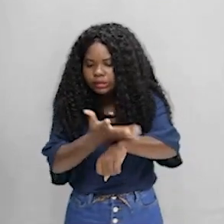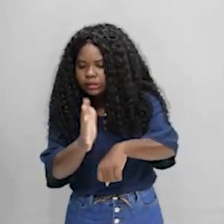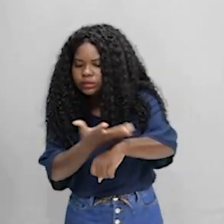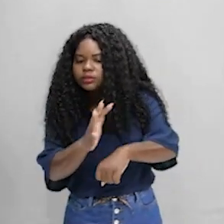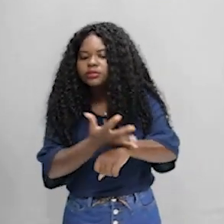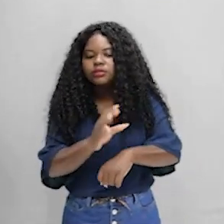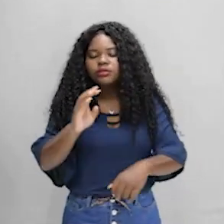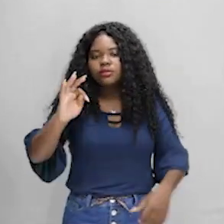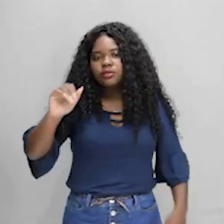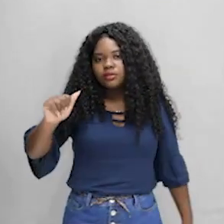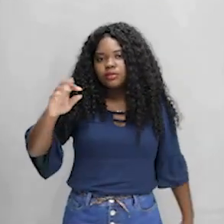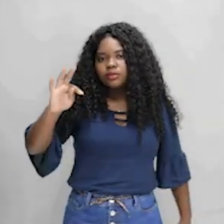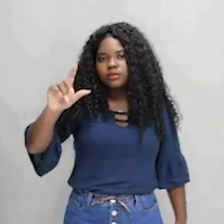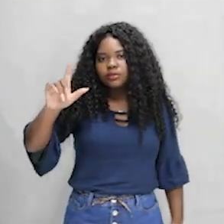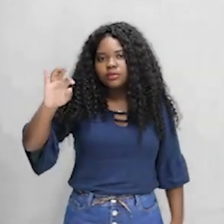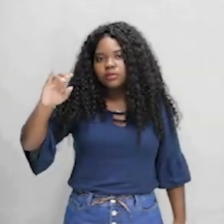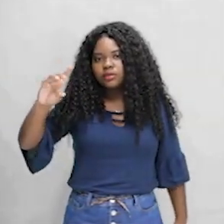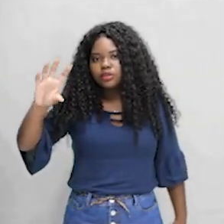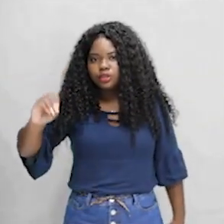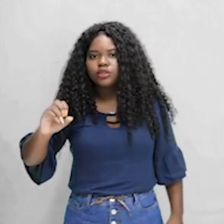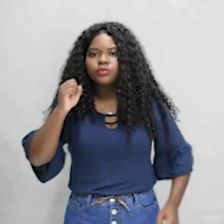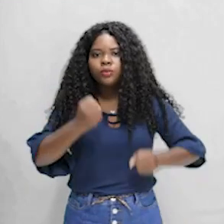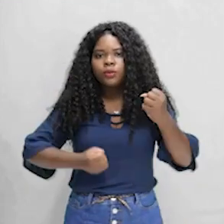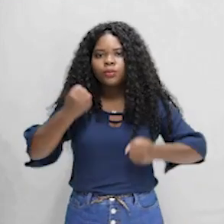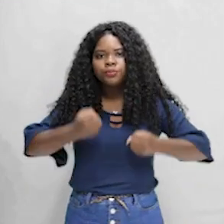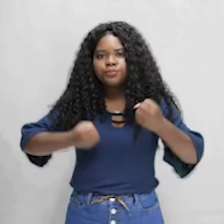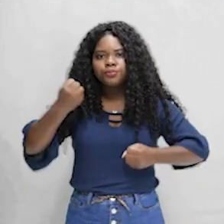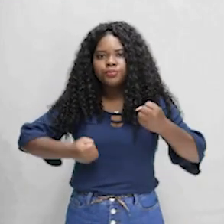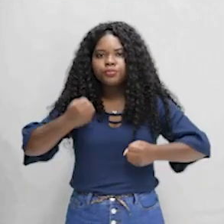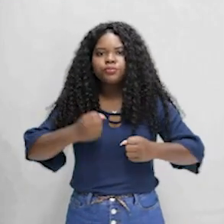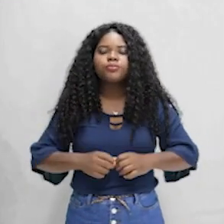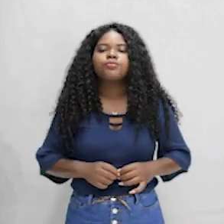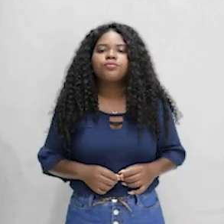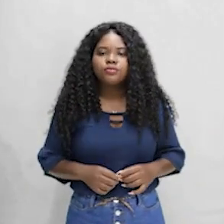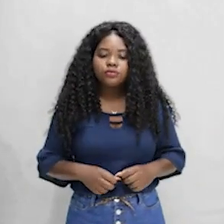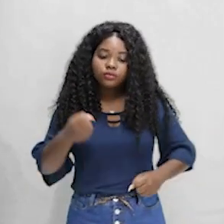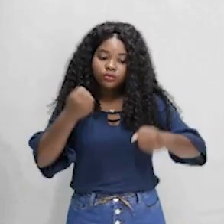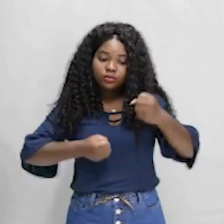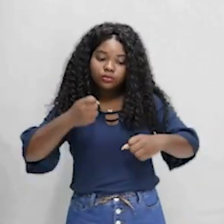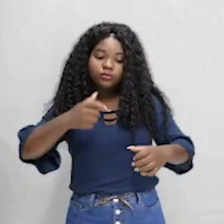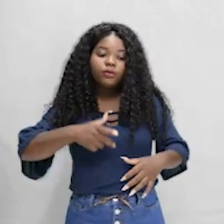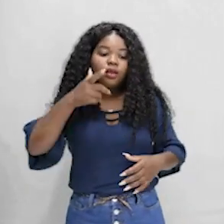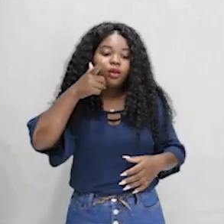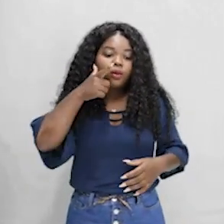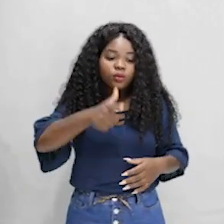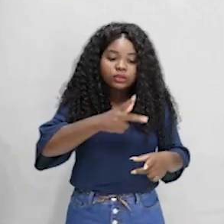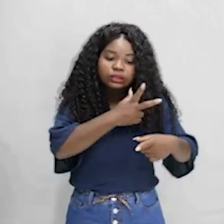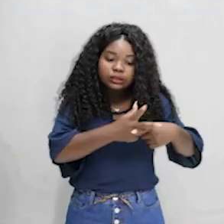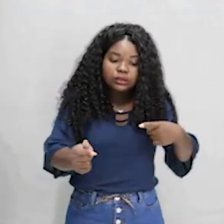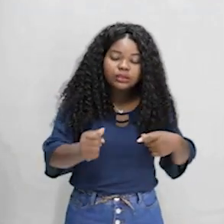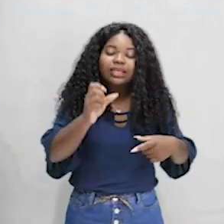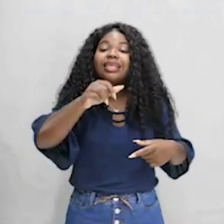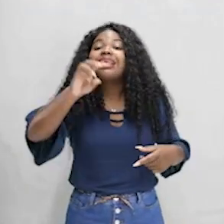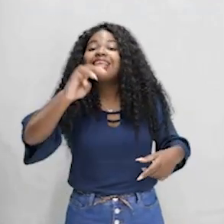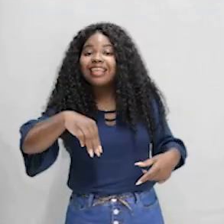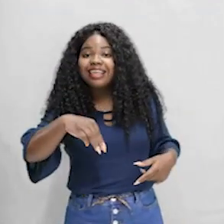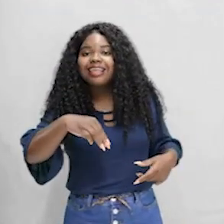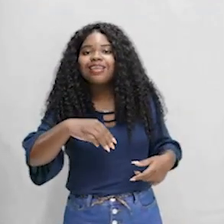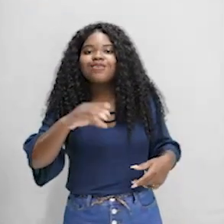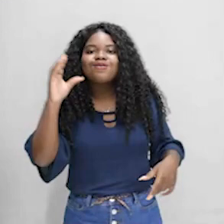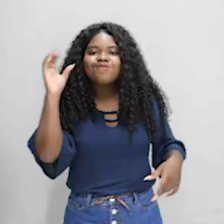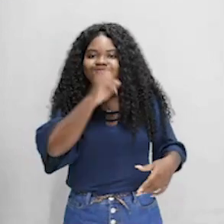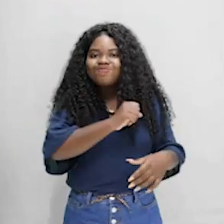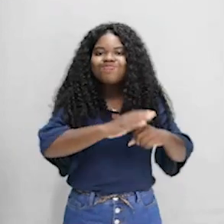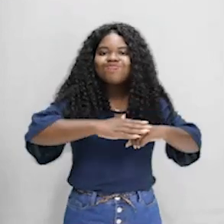Corridas, saltos e arremesso. Na corrida vai vencer aquele que chegar mais rápido. No